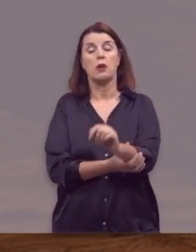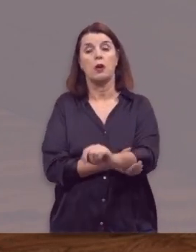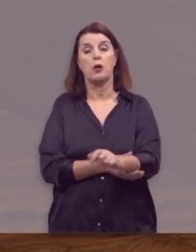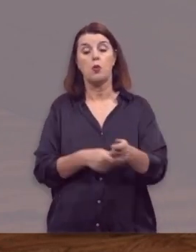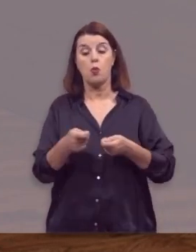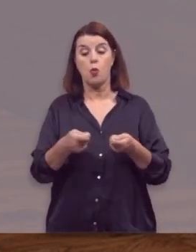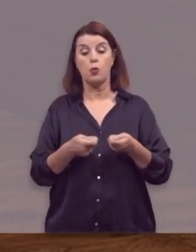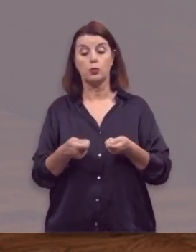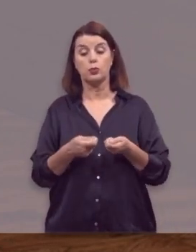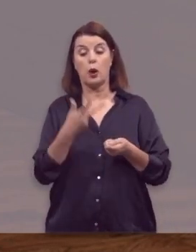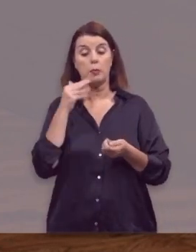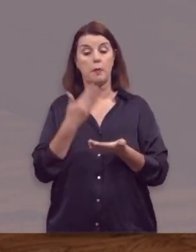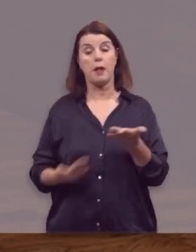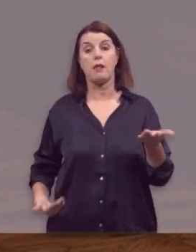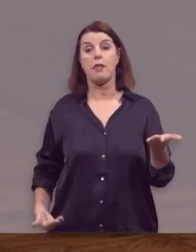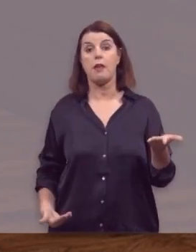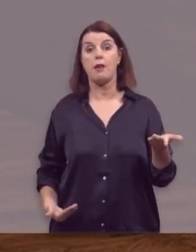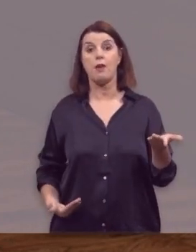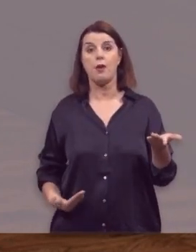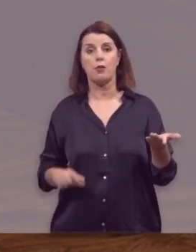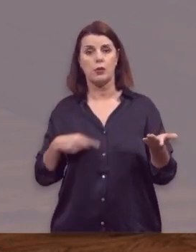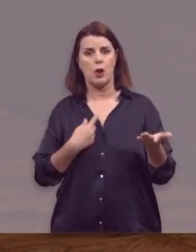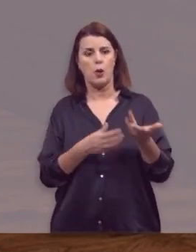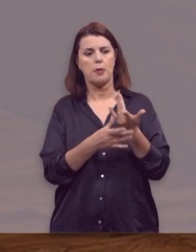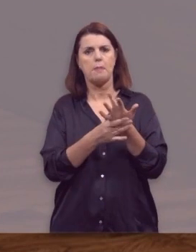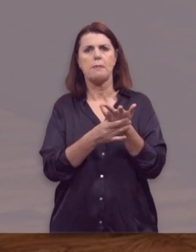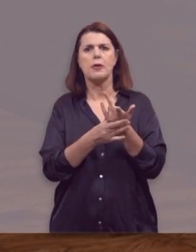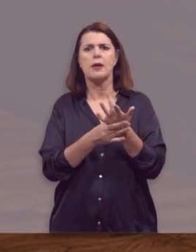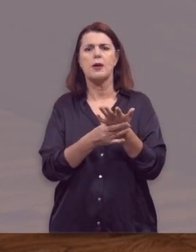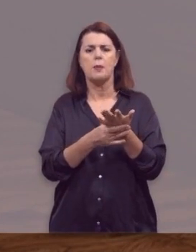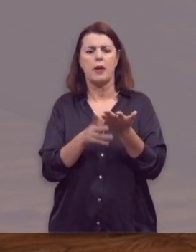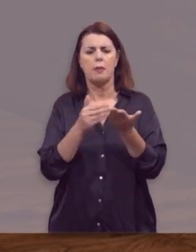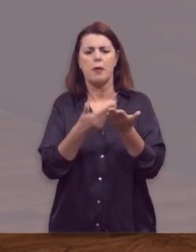controle que se perdeu da nossa mão, do nosso